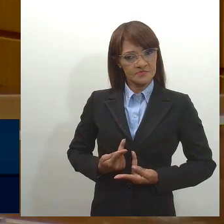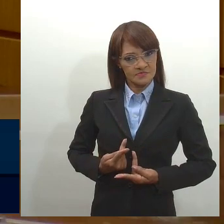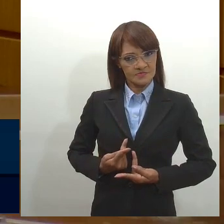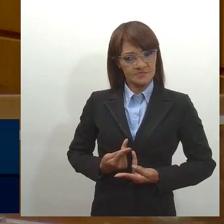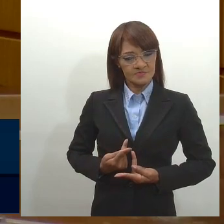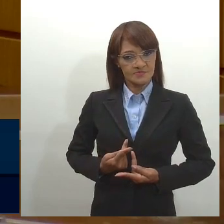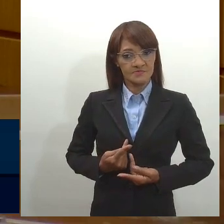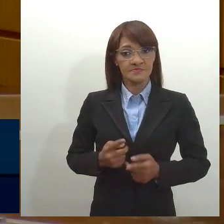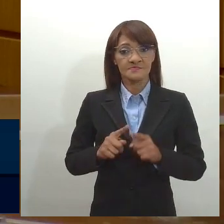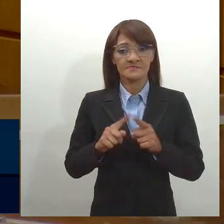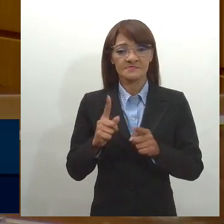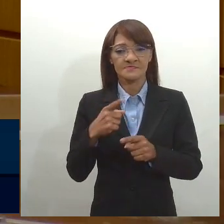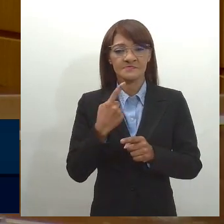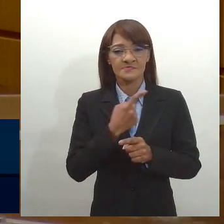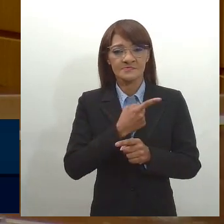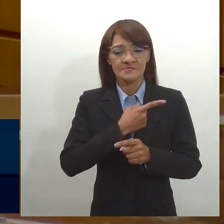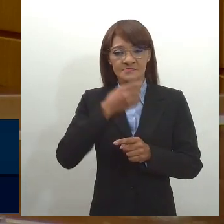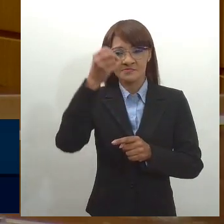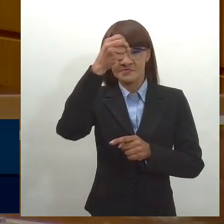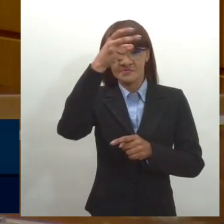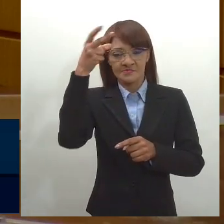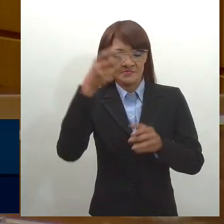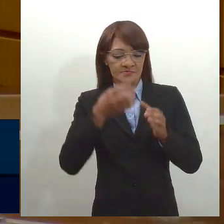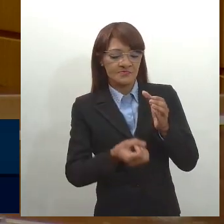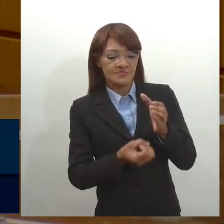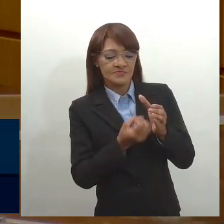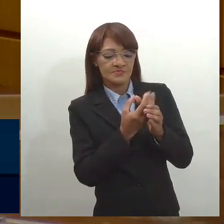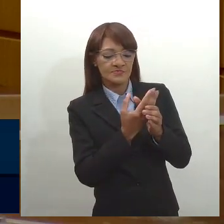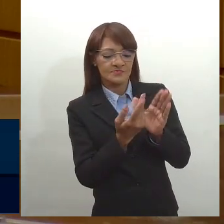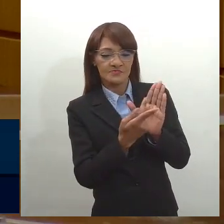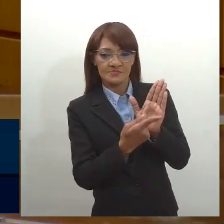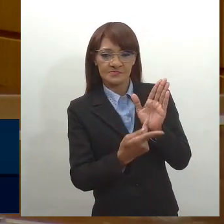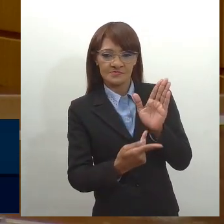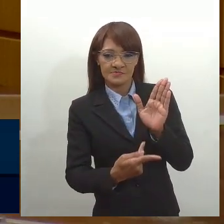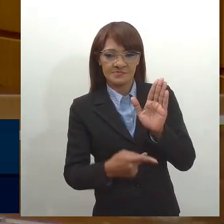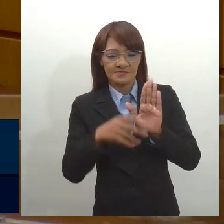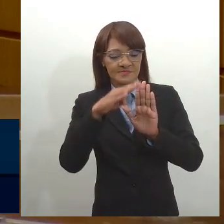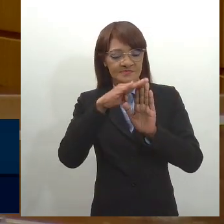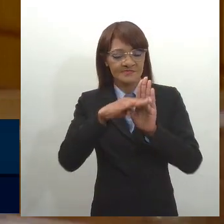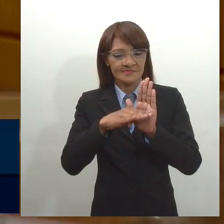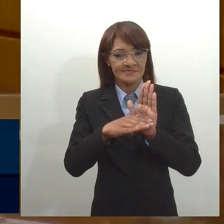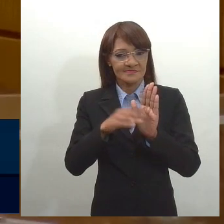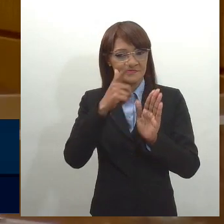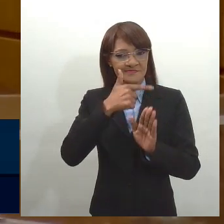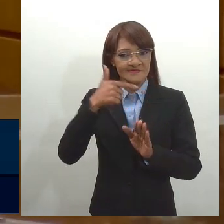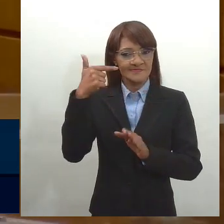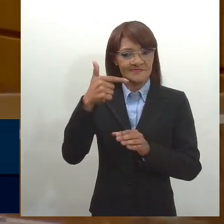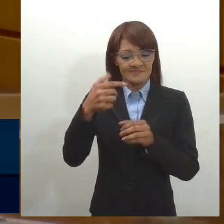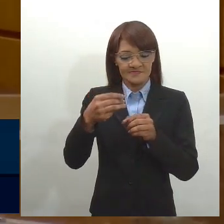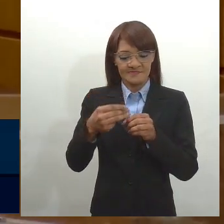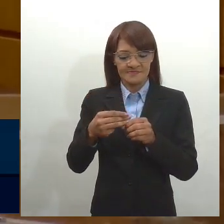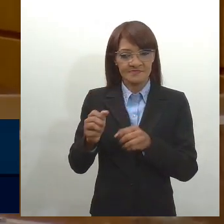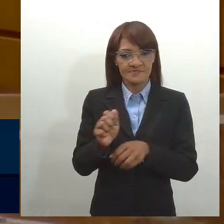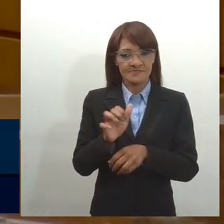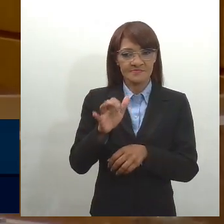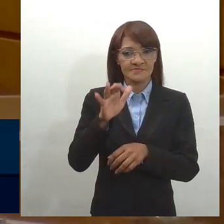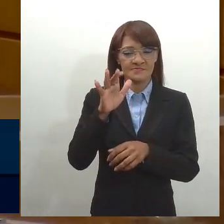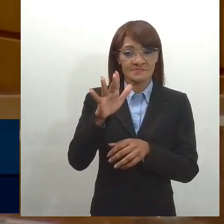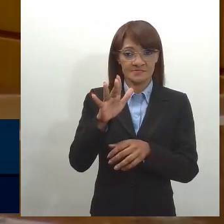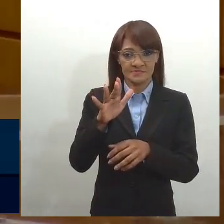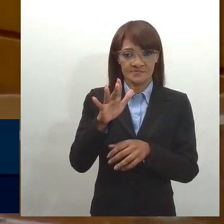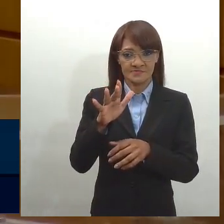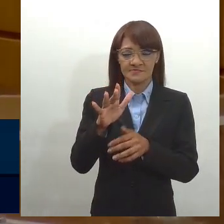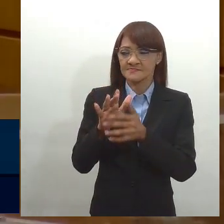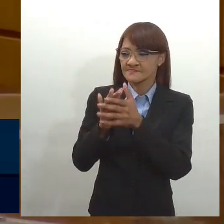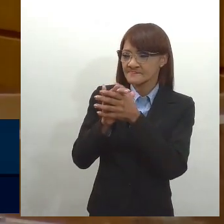cria esse projeto, esse programa Sorria Lagarto. Parabéns, prefeita, por esse maravilhoso